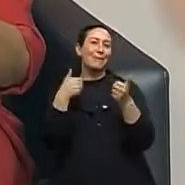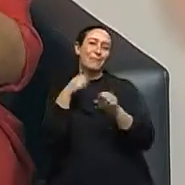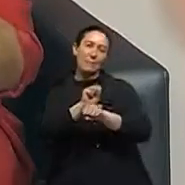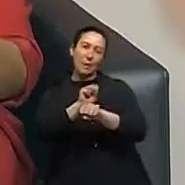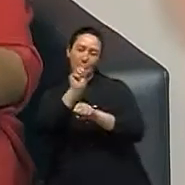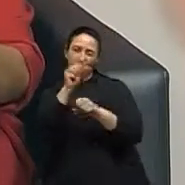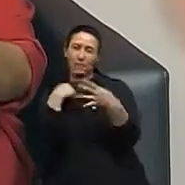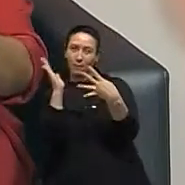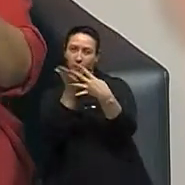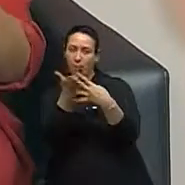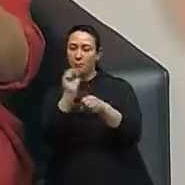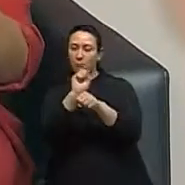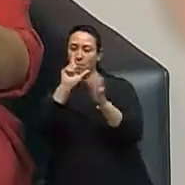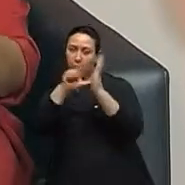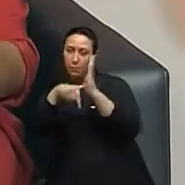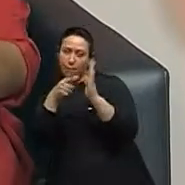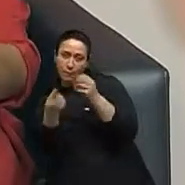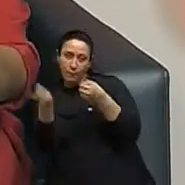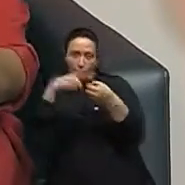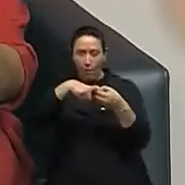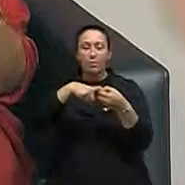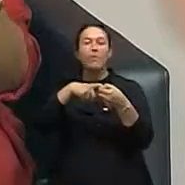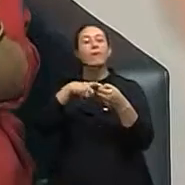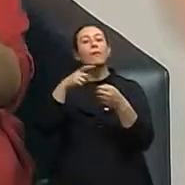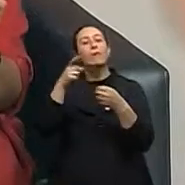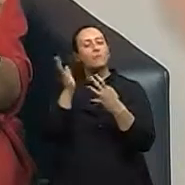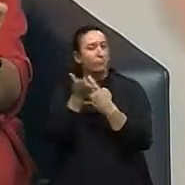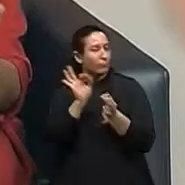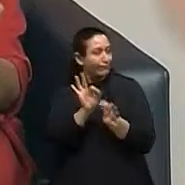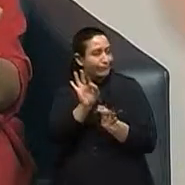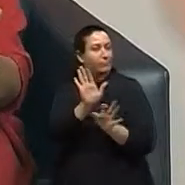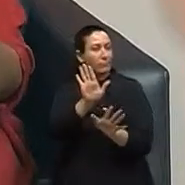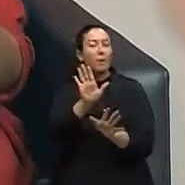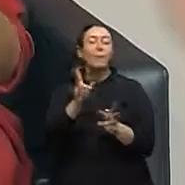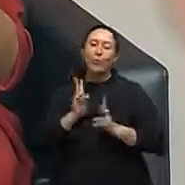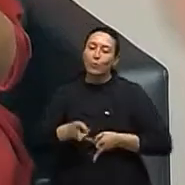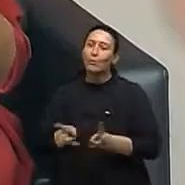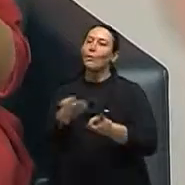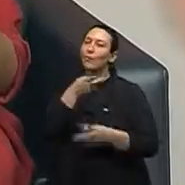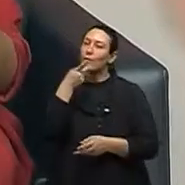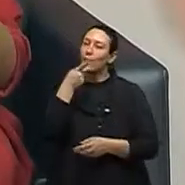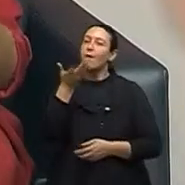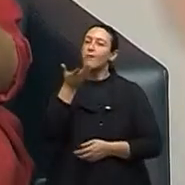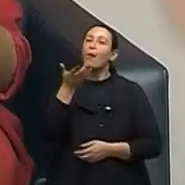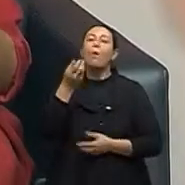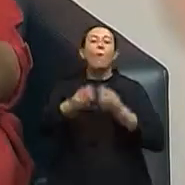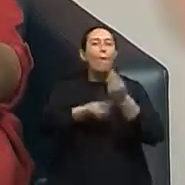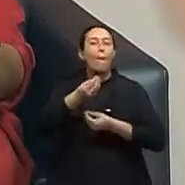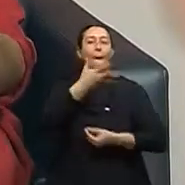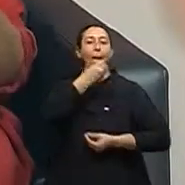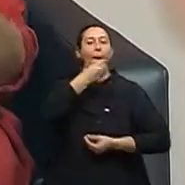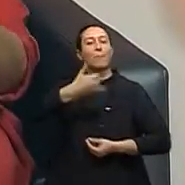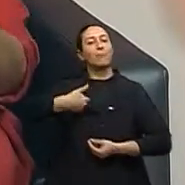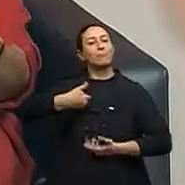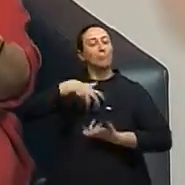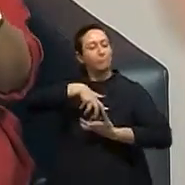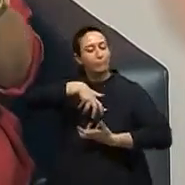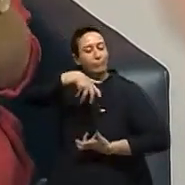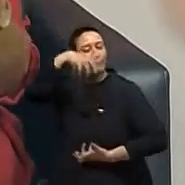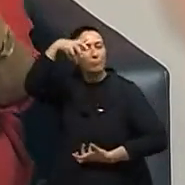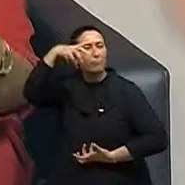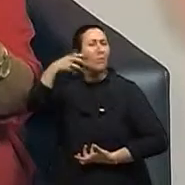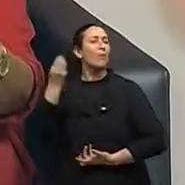intervalo e nós já voltamos o nosso intervalo é bastante curto para continuarmos falando sobre o envelhecimento masculino O que os